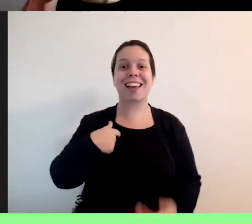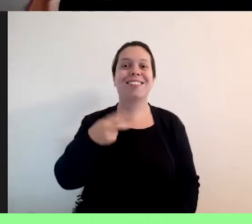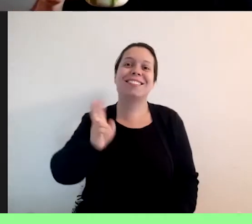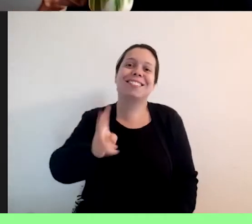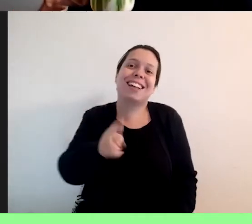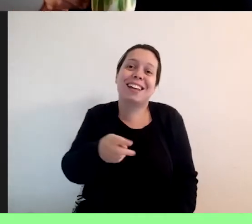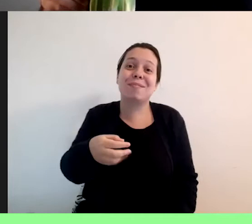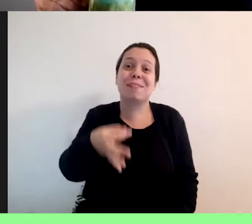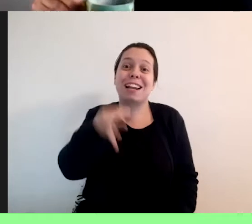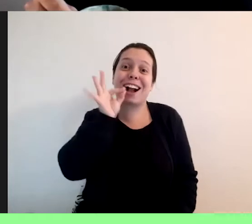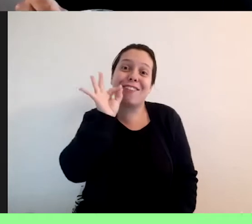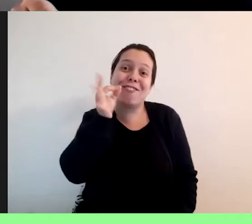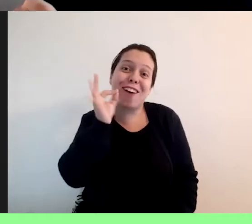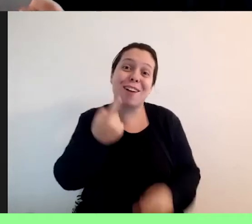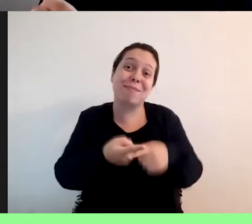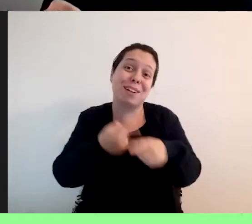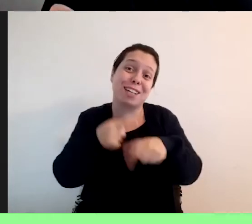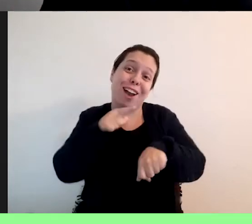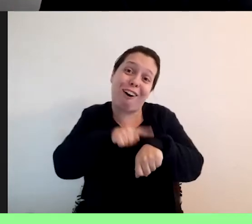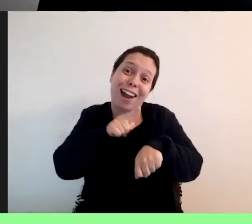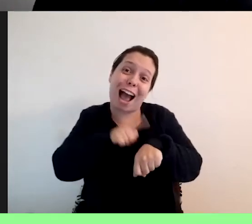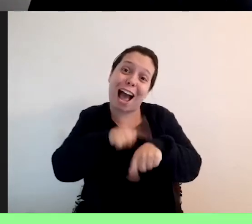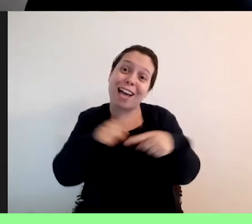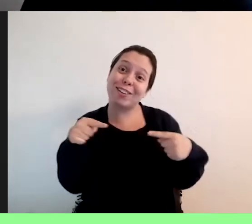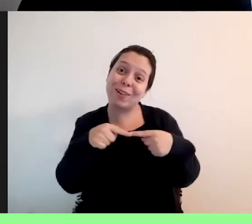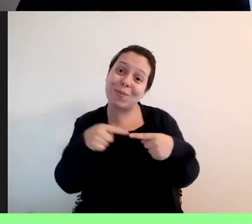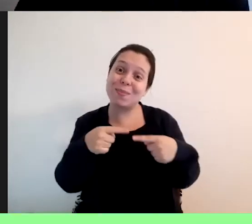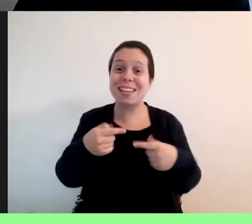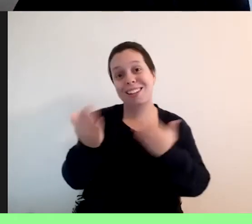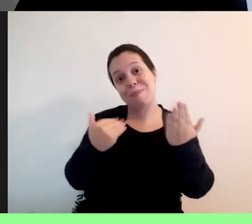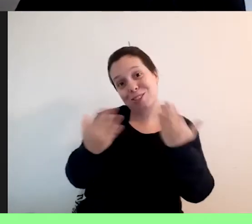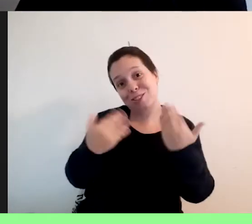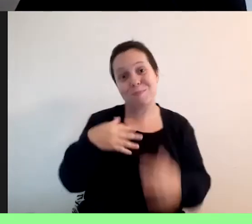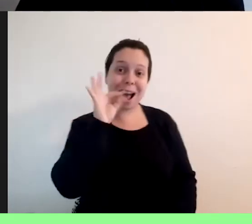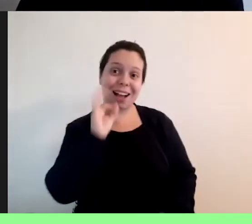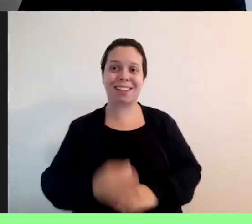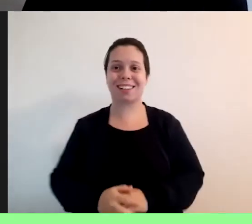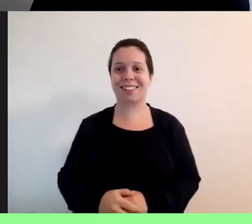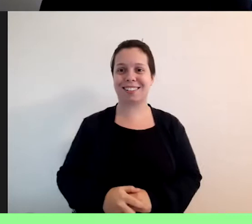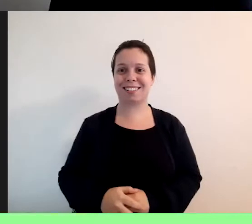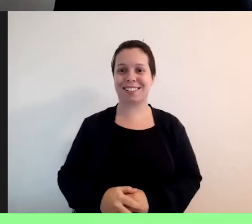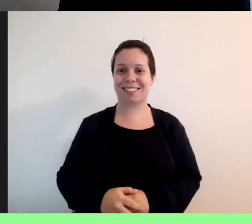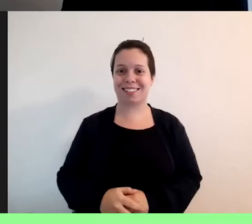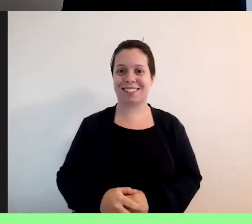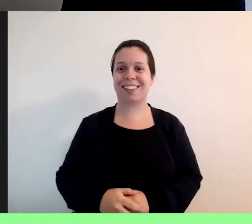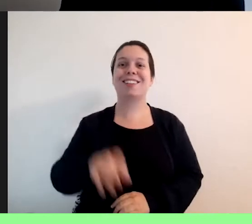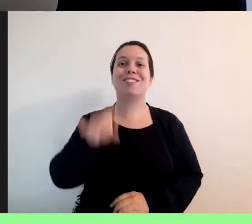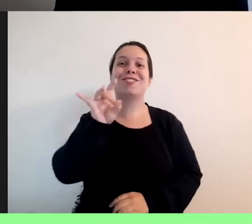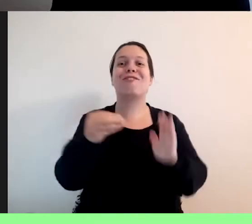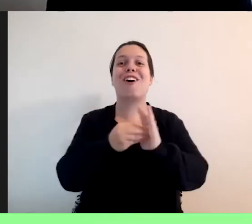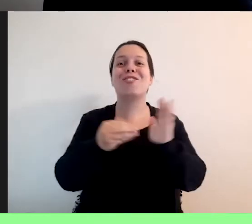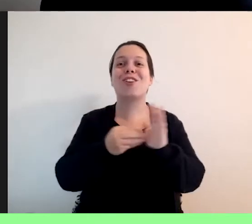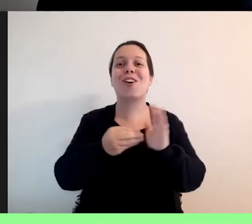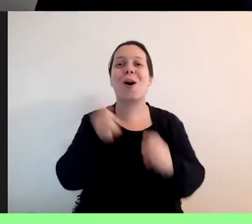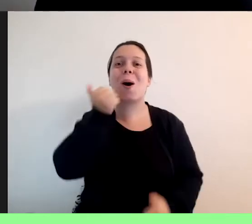um café e conversando aqui. Só o pão de queijo estava completo.